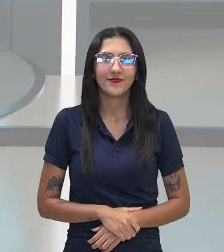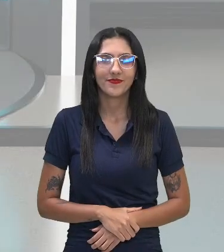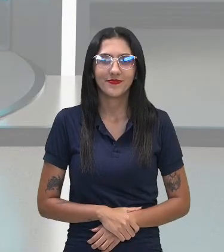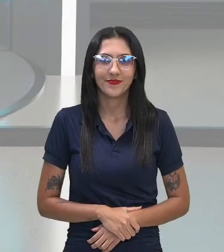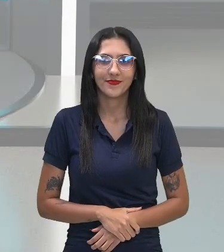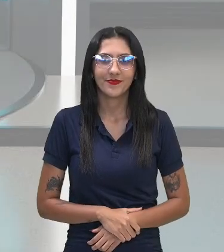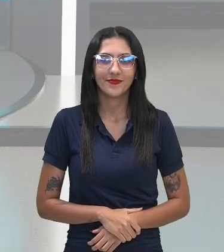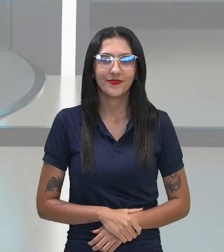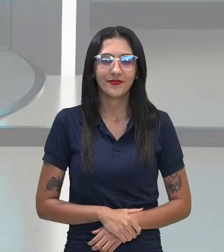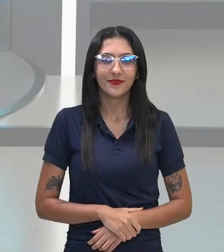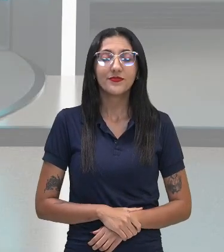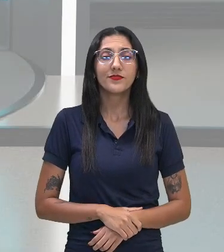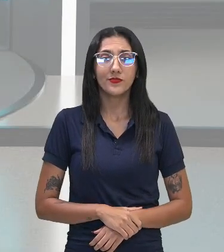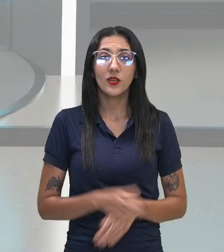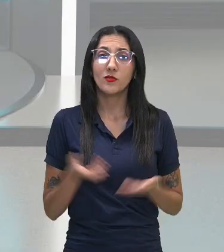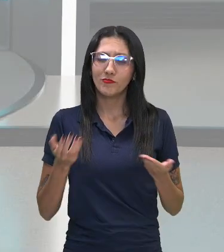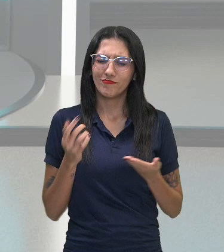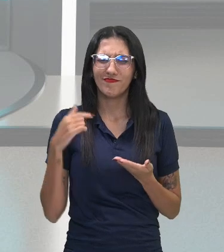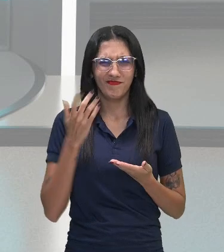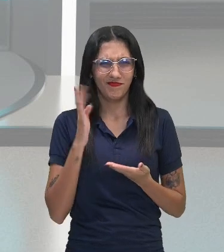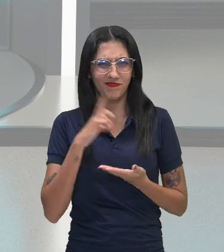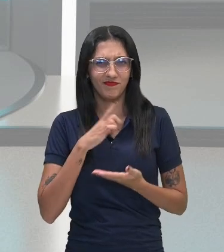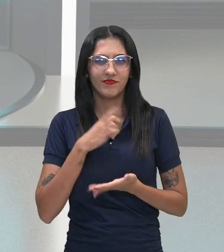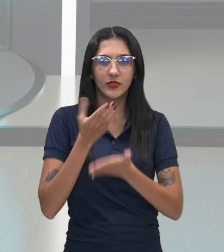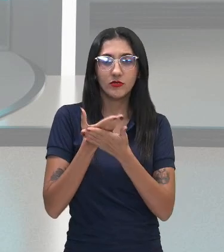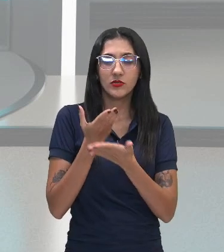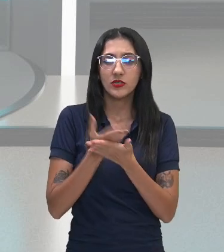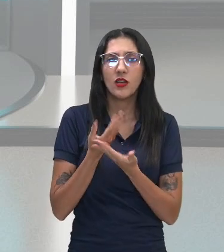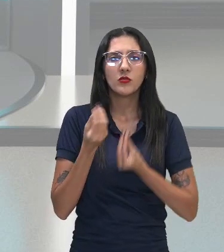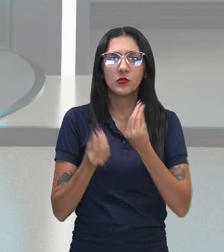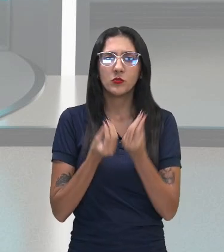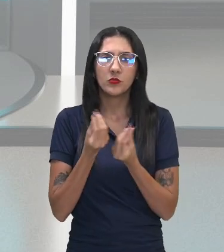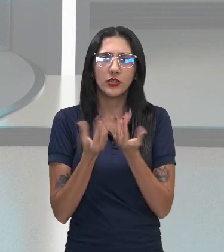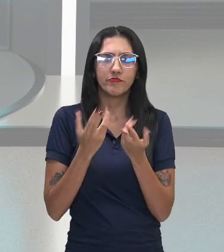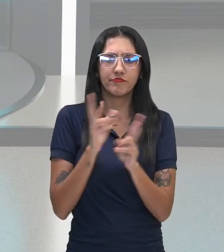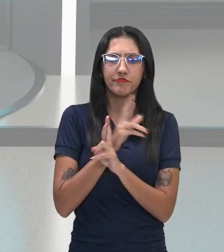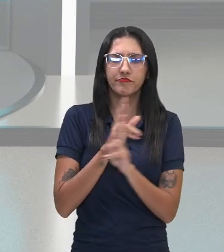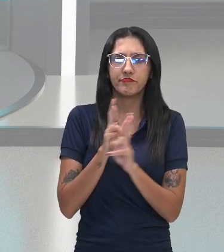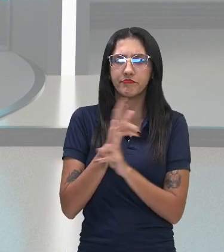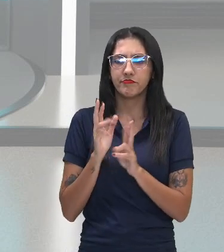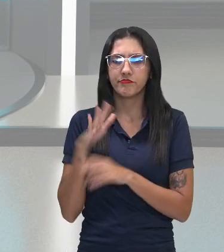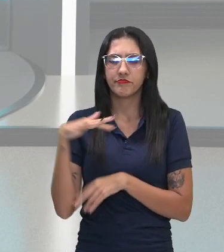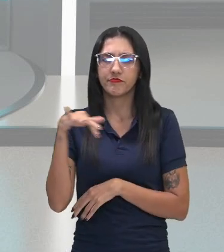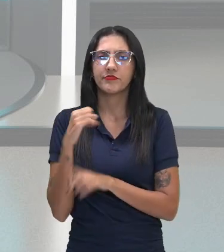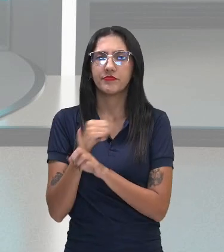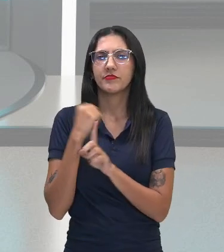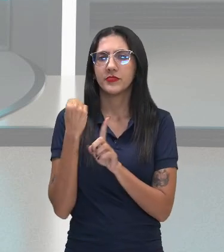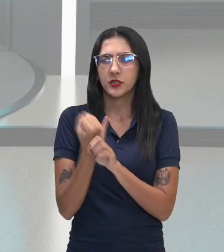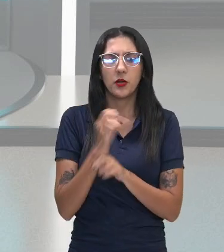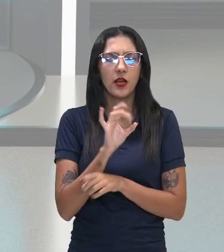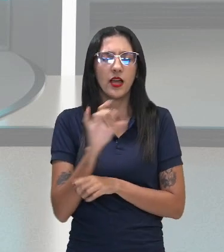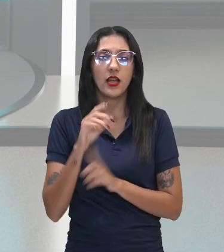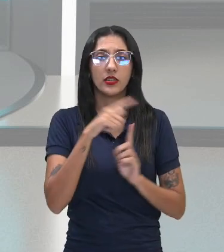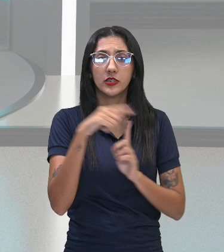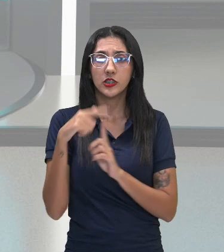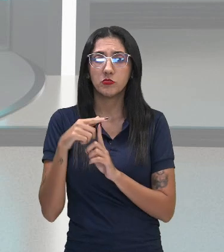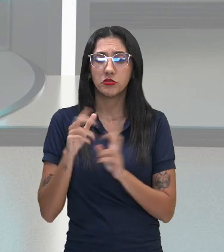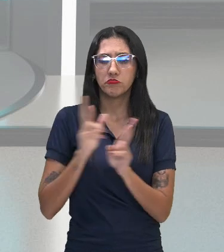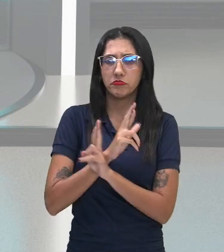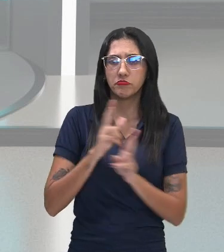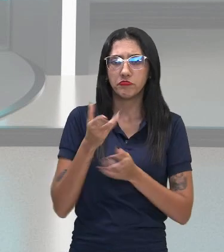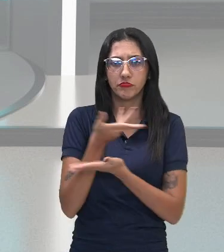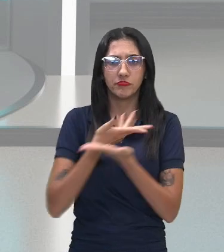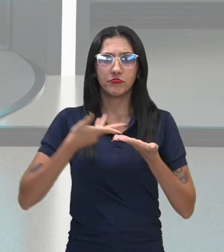Muito bem. Temos falado bastante a respeito das interações sociais, né? Para cada interação social,